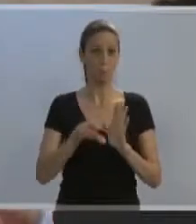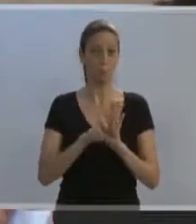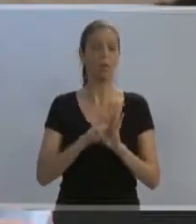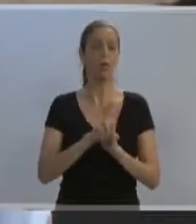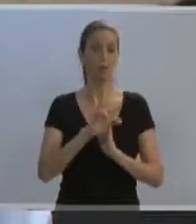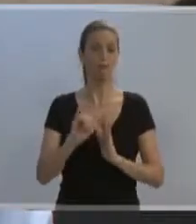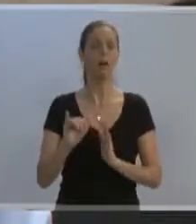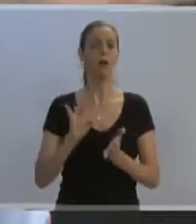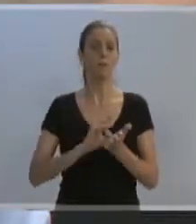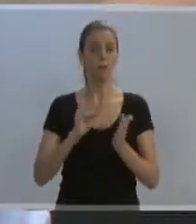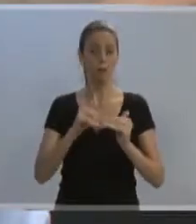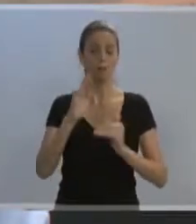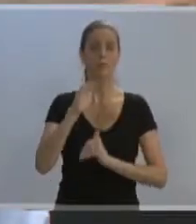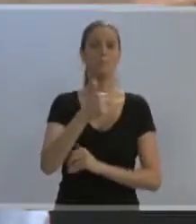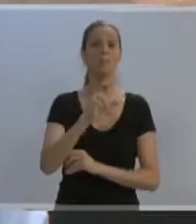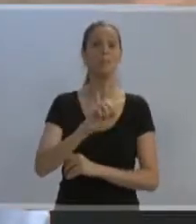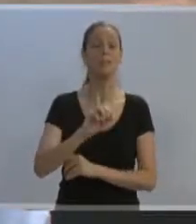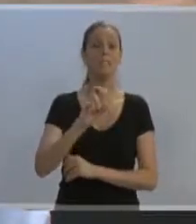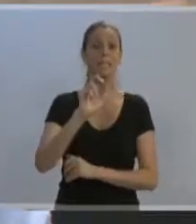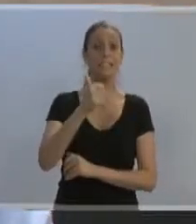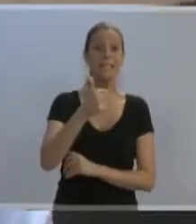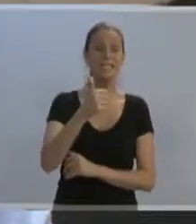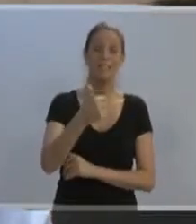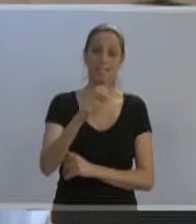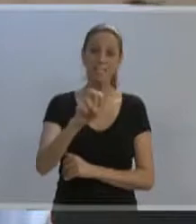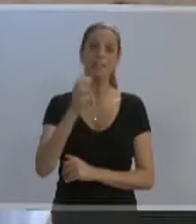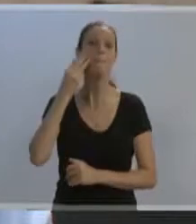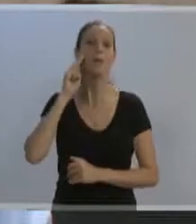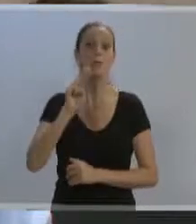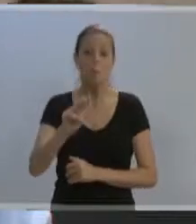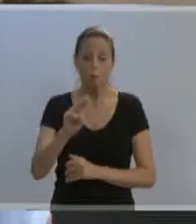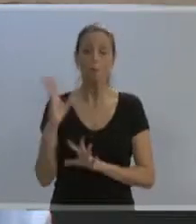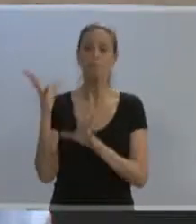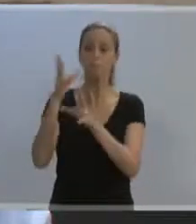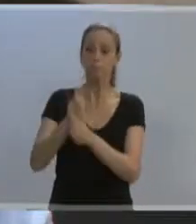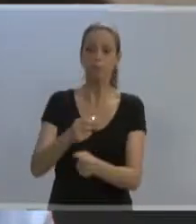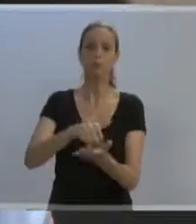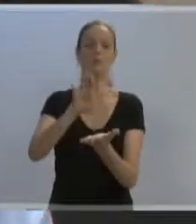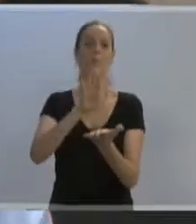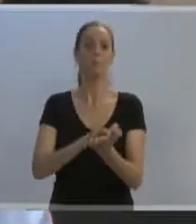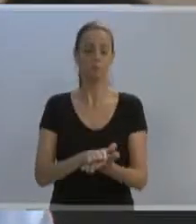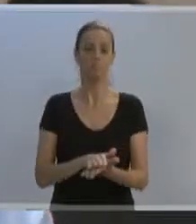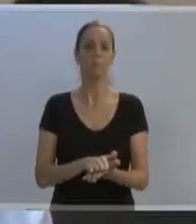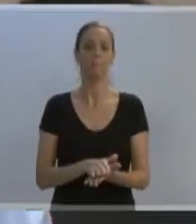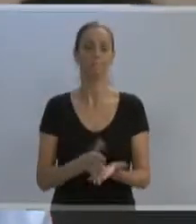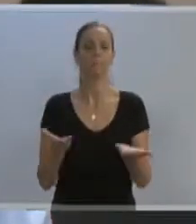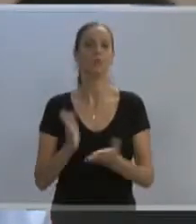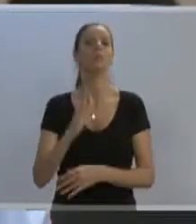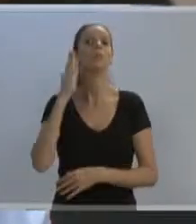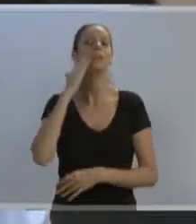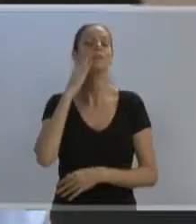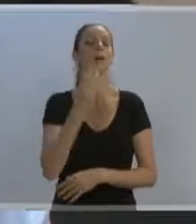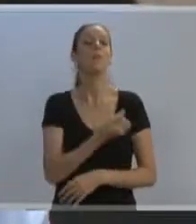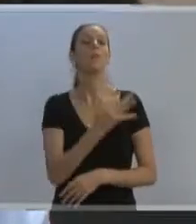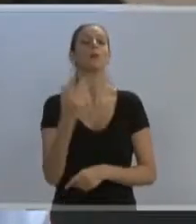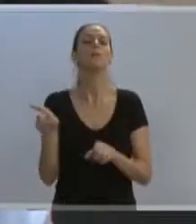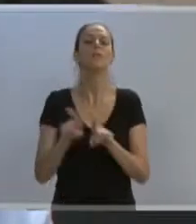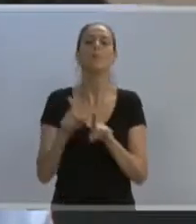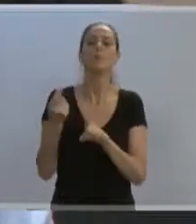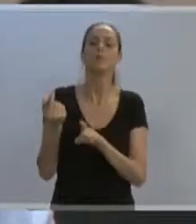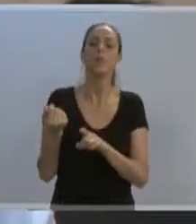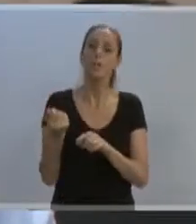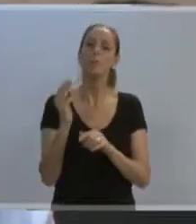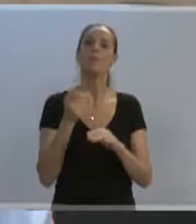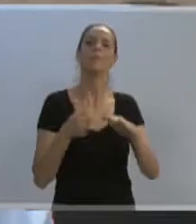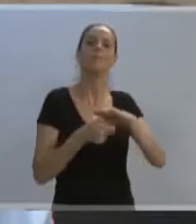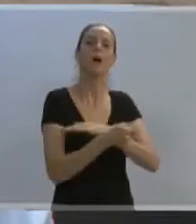passar de 15 milhões a arrecadação das multas e ainda bem que nós sabemos agora a quantidade que foi arrecadado e para onde está indo esse destino mas fica